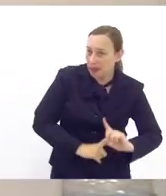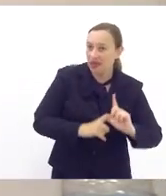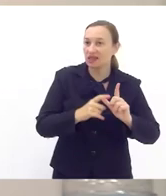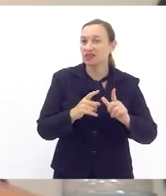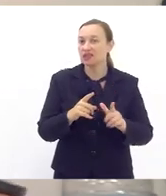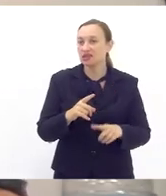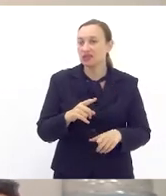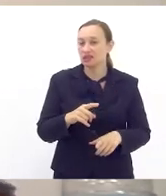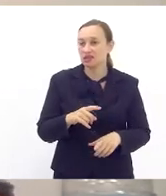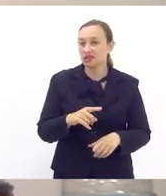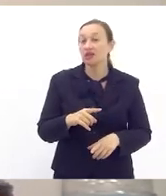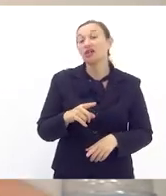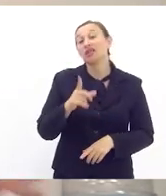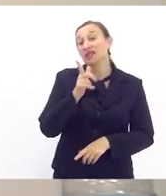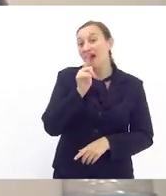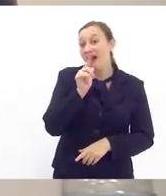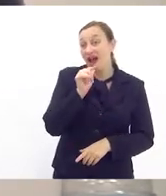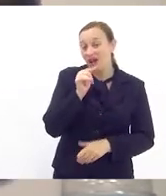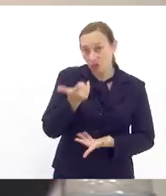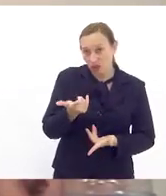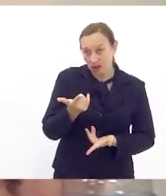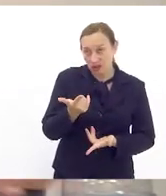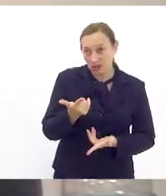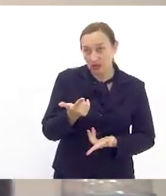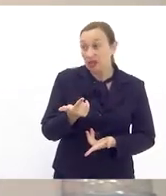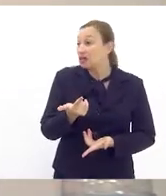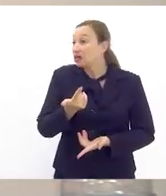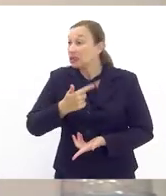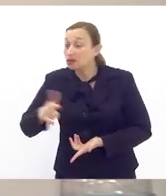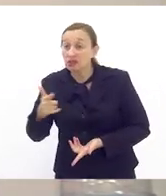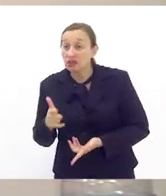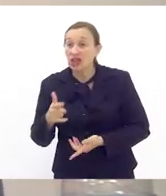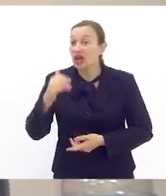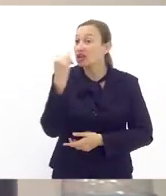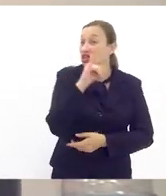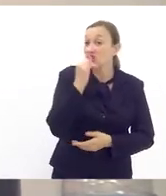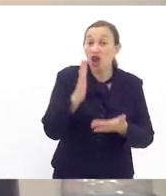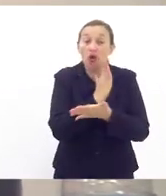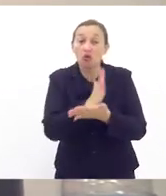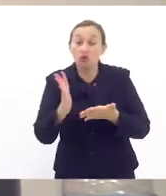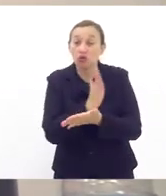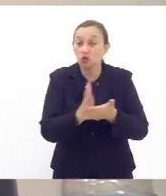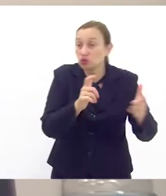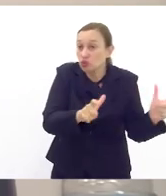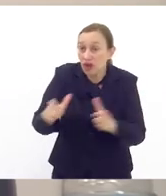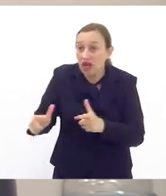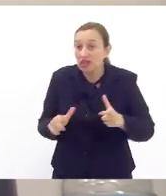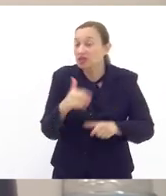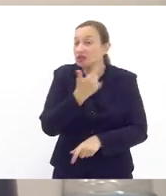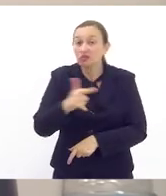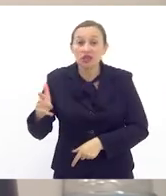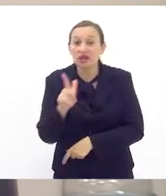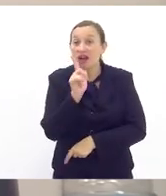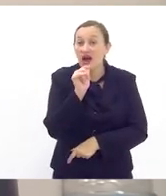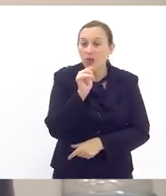poder ter um serviço da água então quando não tem energia isso quer dizer que alguns locais não tem nem água